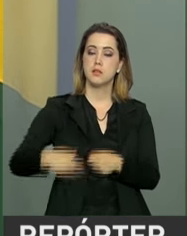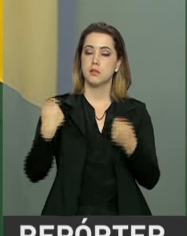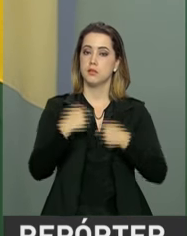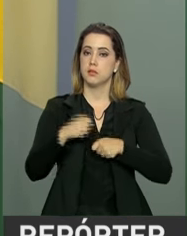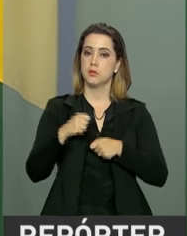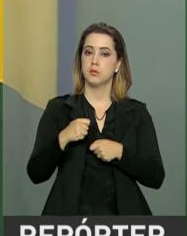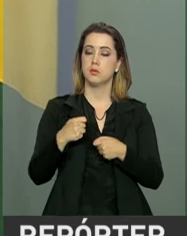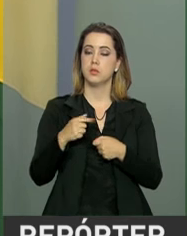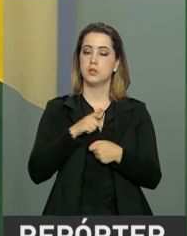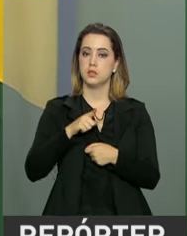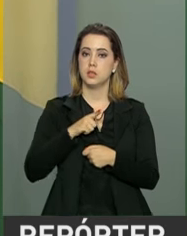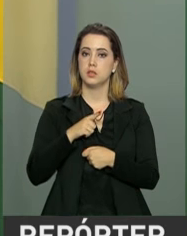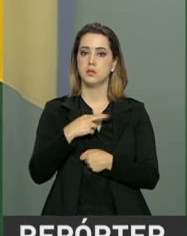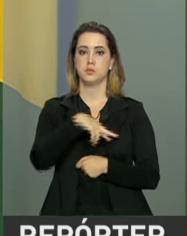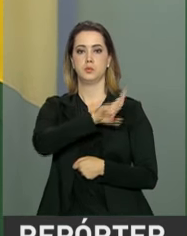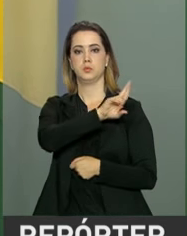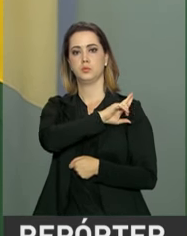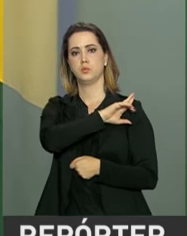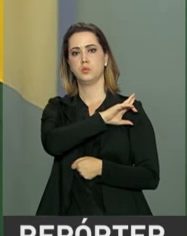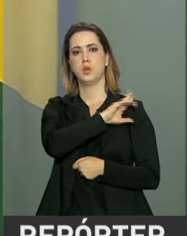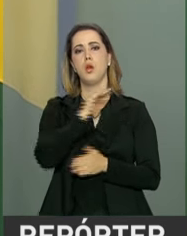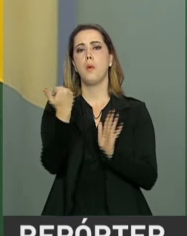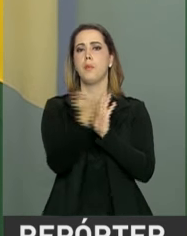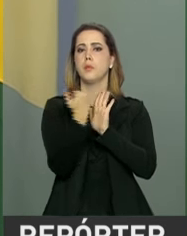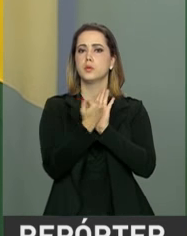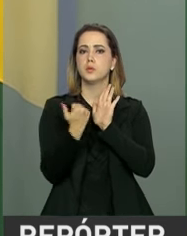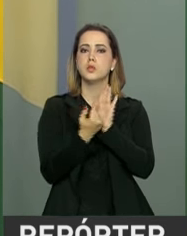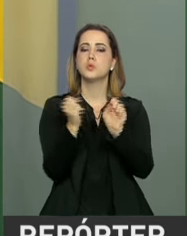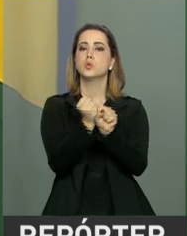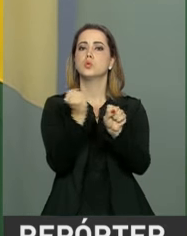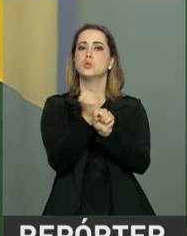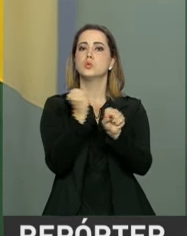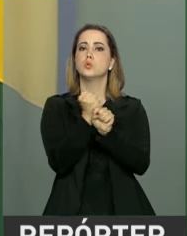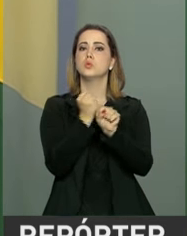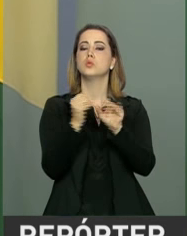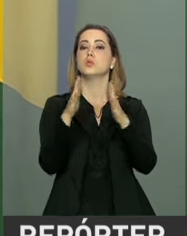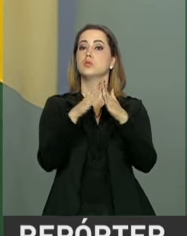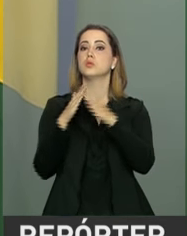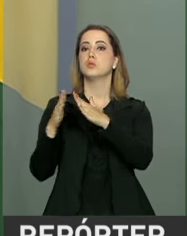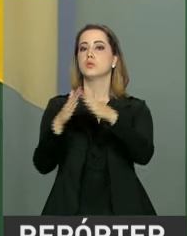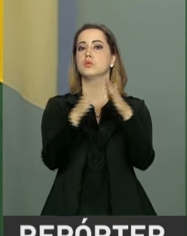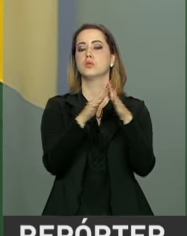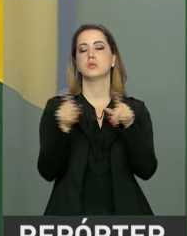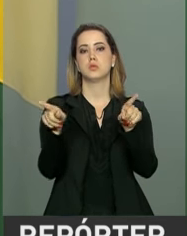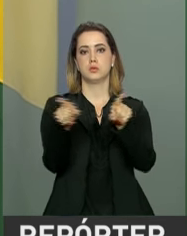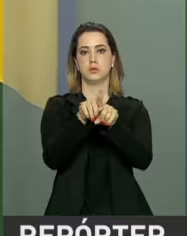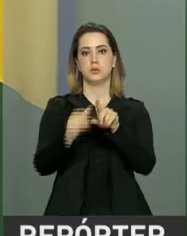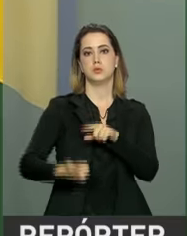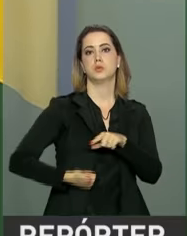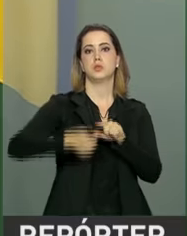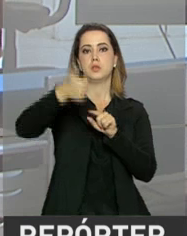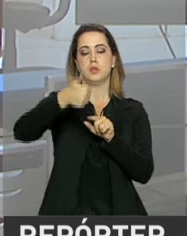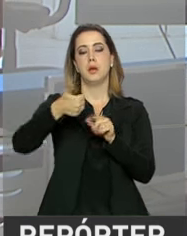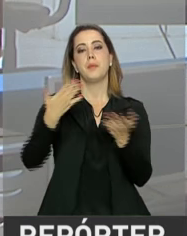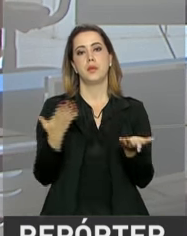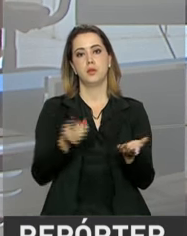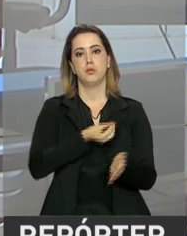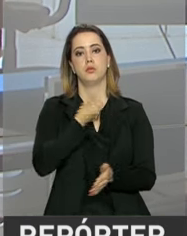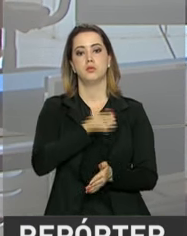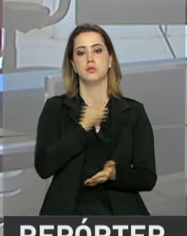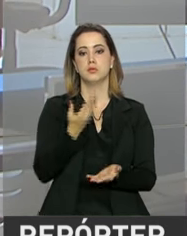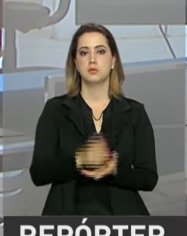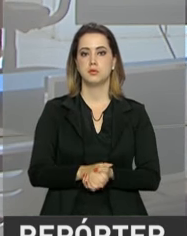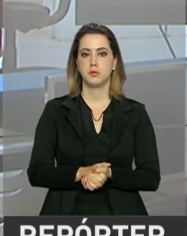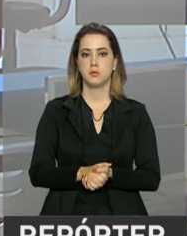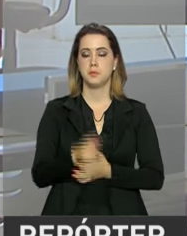responsabilidade de promover programas de construção de moradias e a melhoria das condições habitacionais.